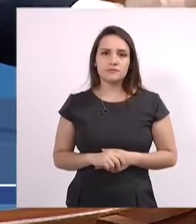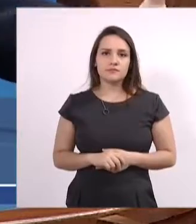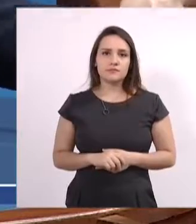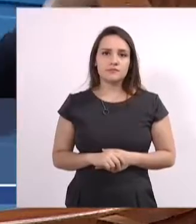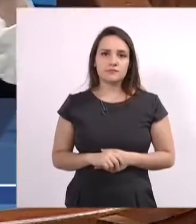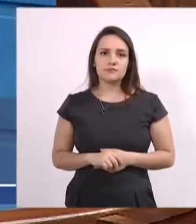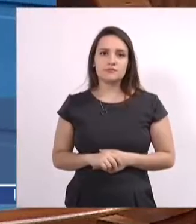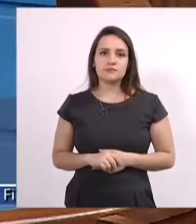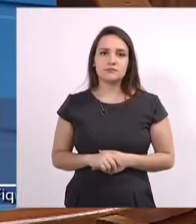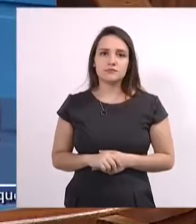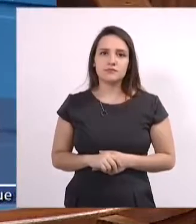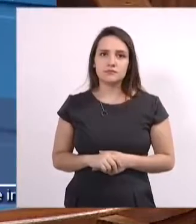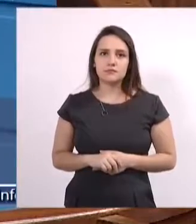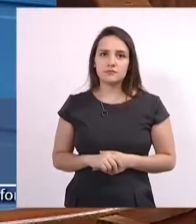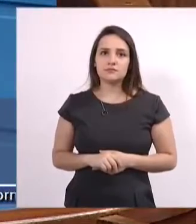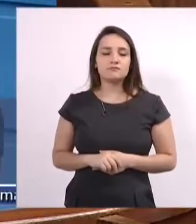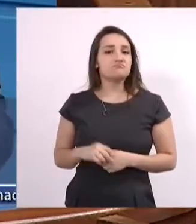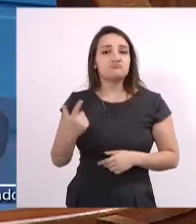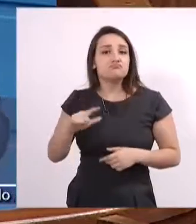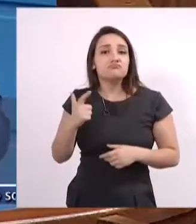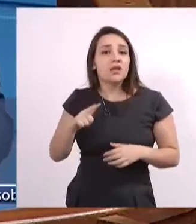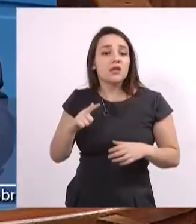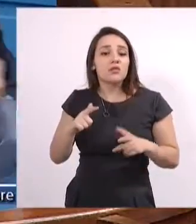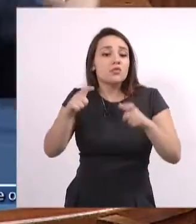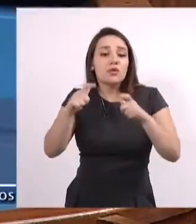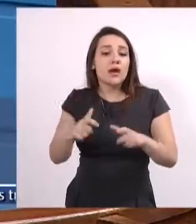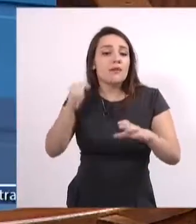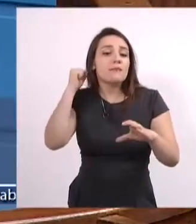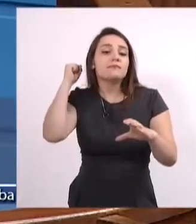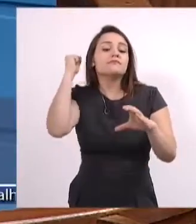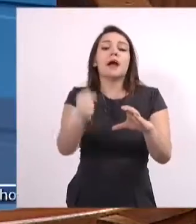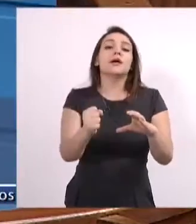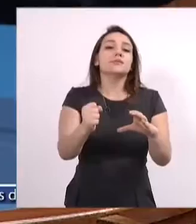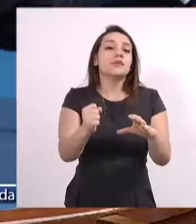Não tem frigorífico pequeno,